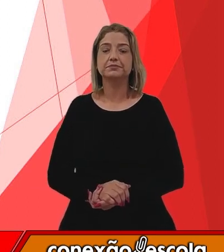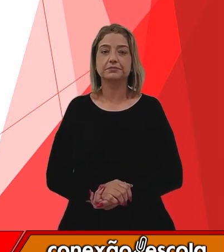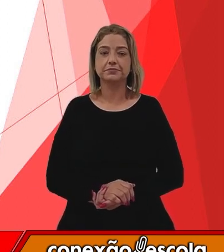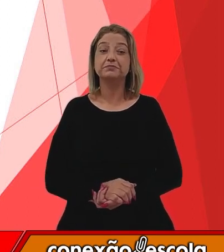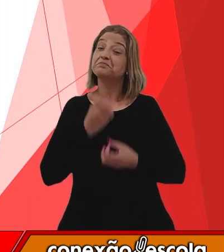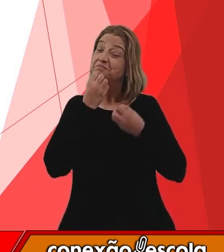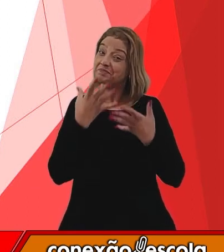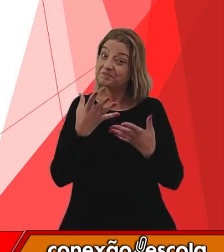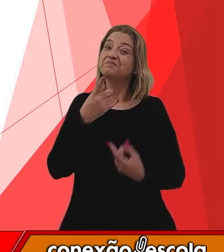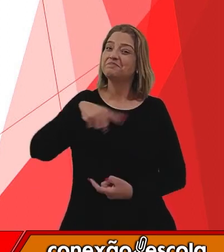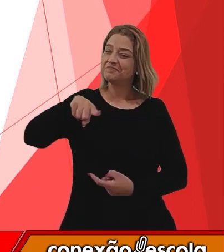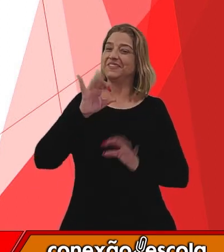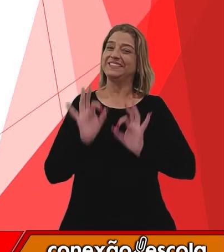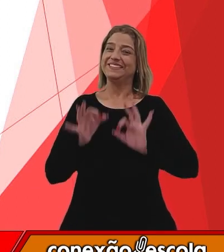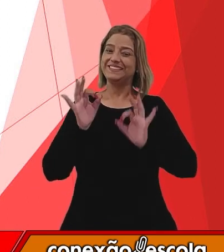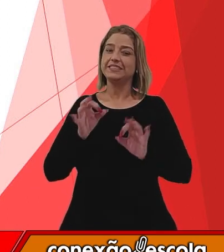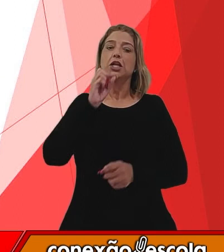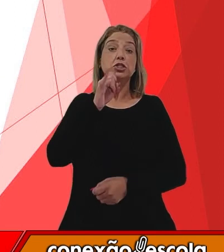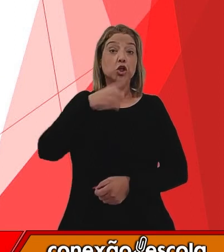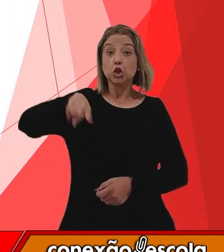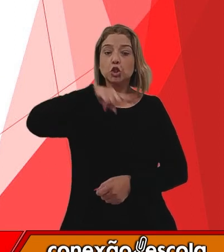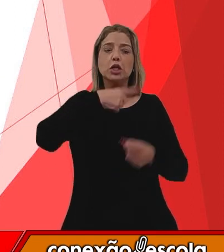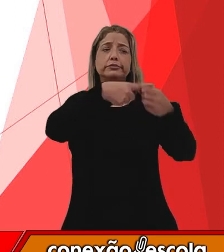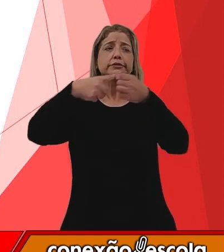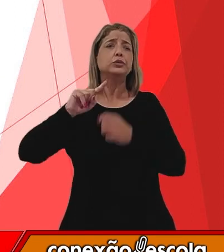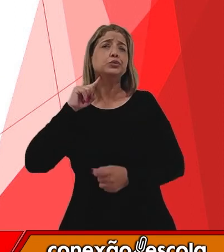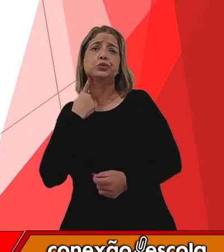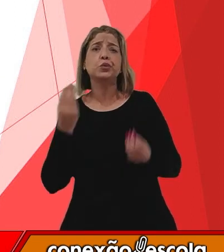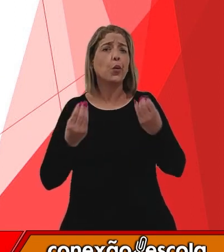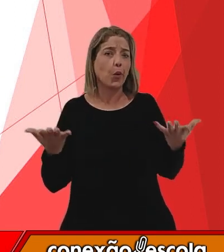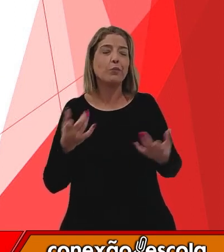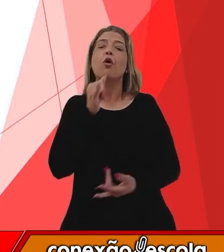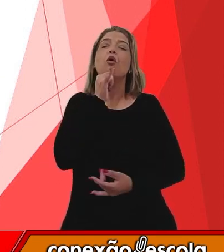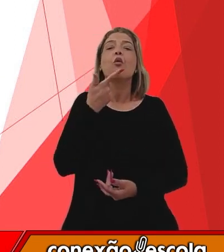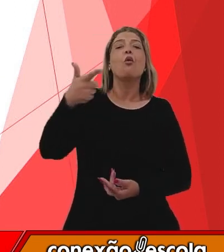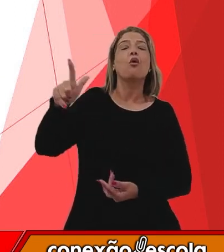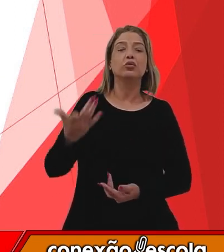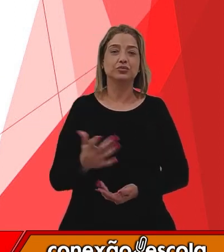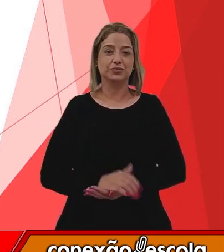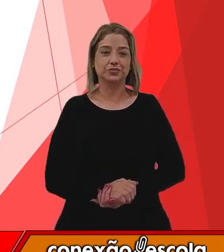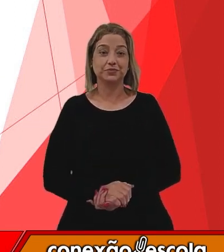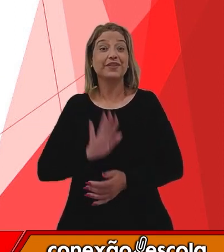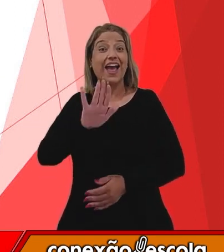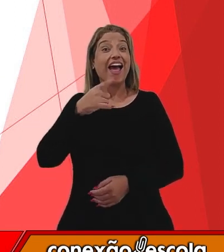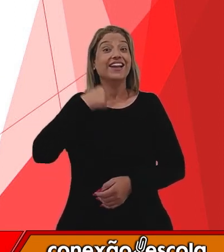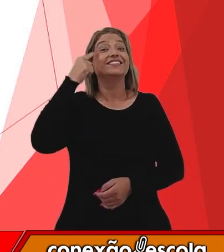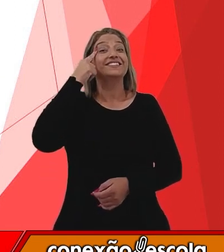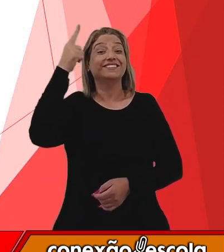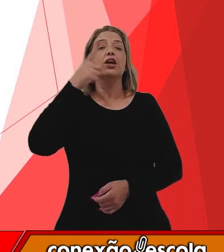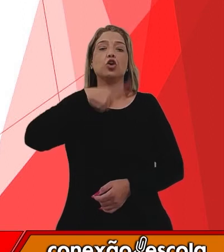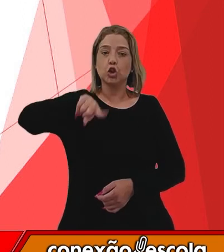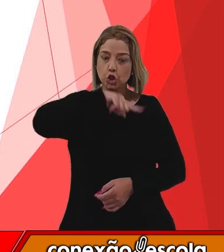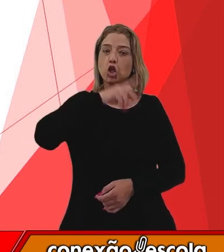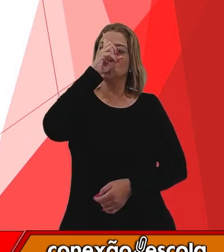Muito bem, Mônica. Senão, o que seria da nossa cidade? Alguém tem mais algum exemplo? Já sei! Nós temos